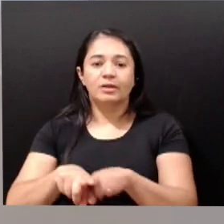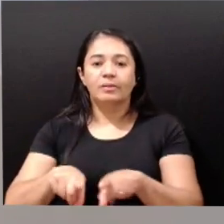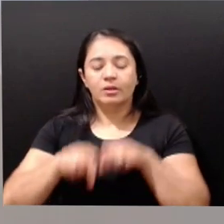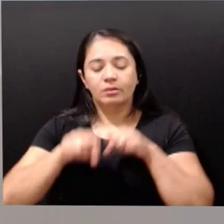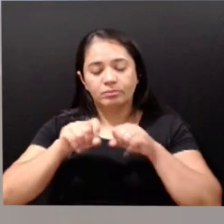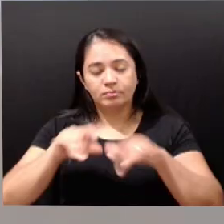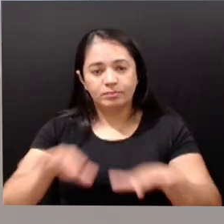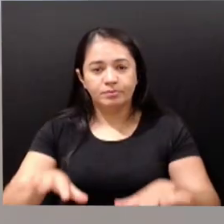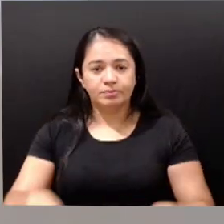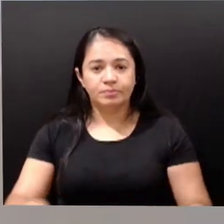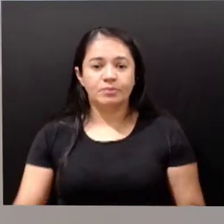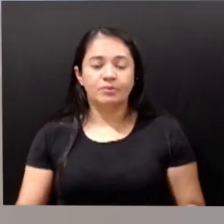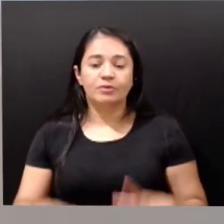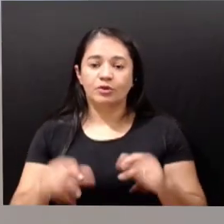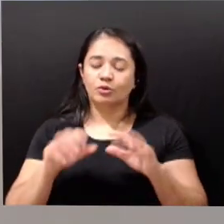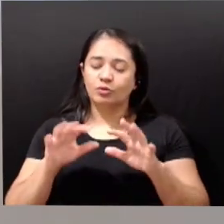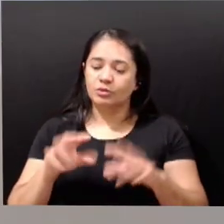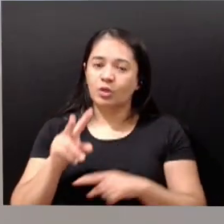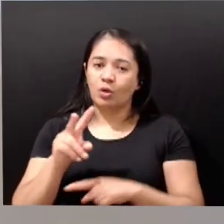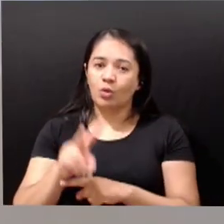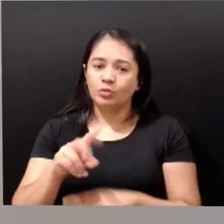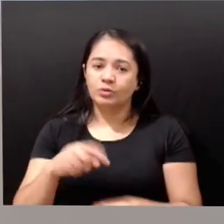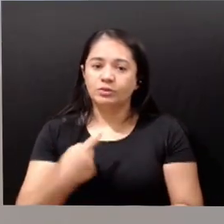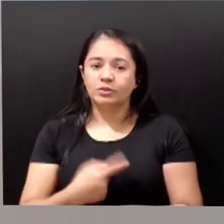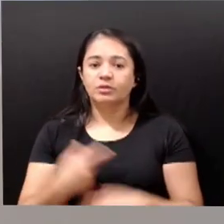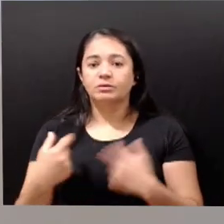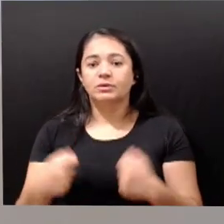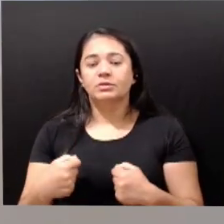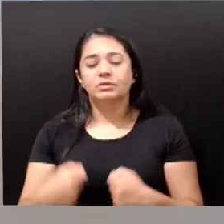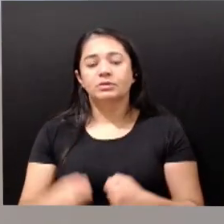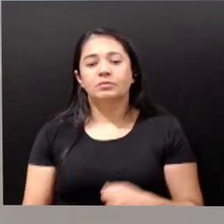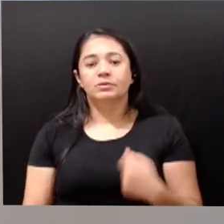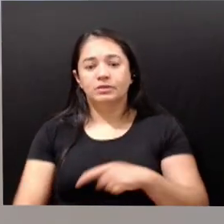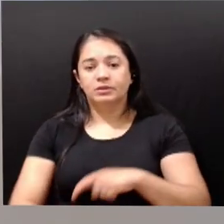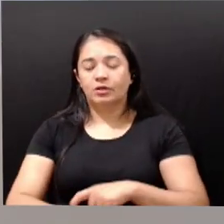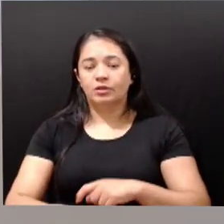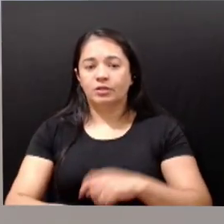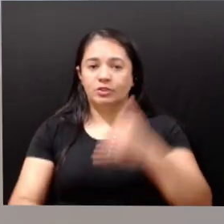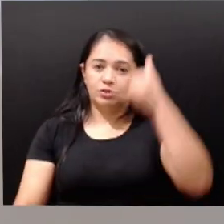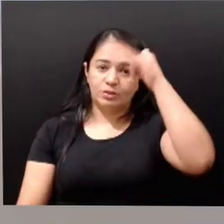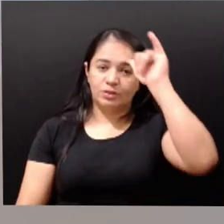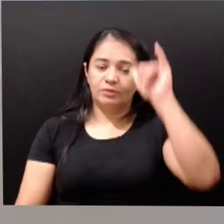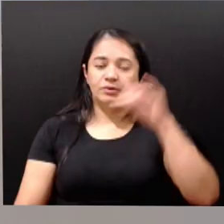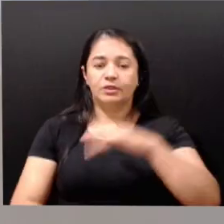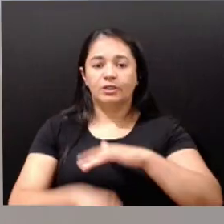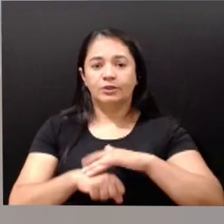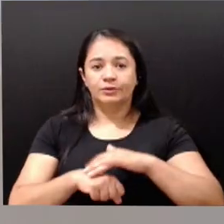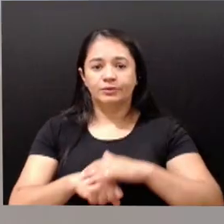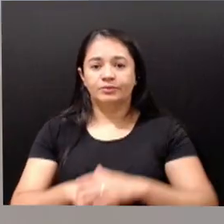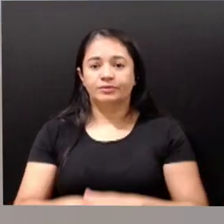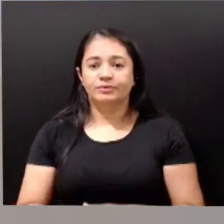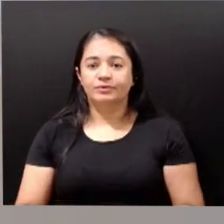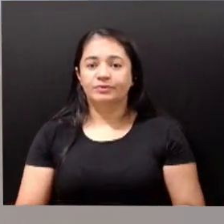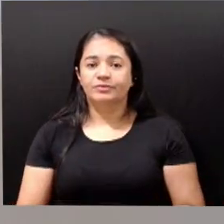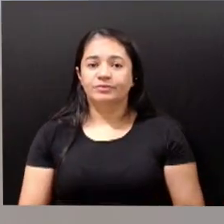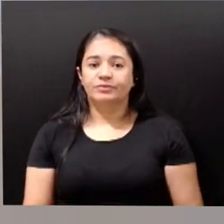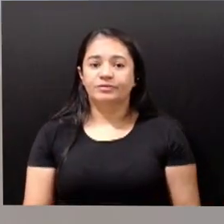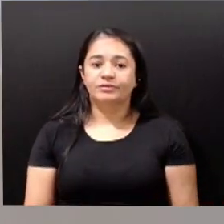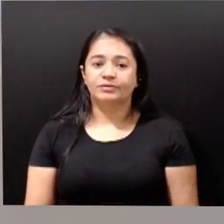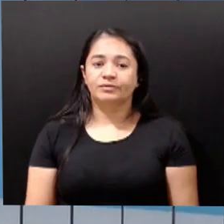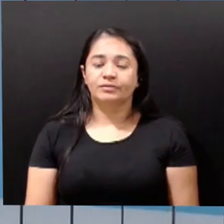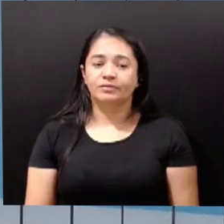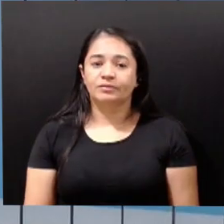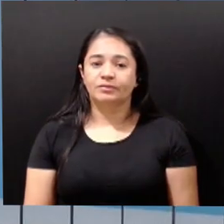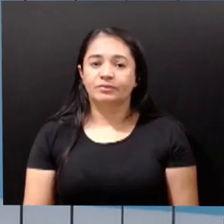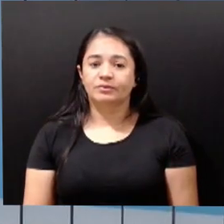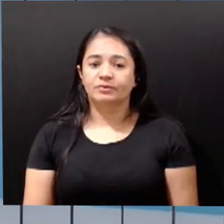também via de transmissão. Então, todos esses são cuidados que a gente precisa ter quando a gente fala na prevenção da mononucleose. Até tocando um